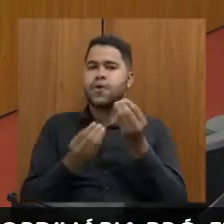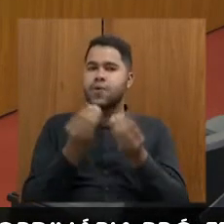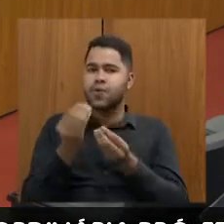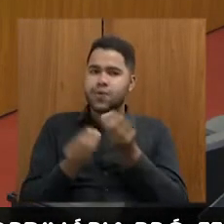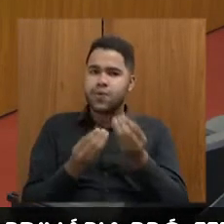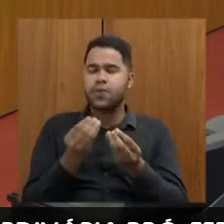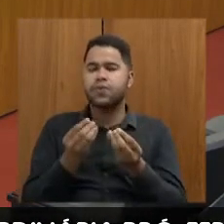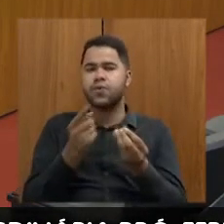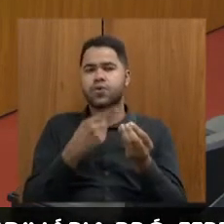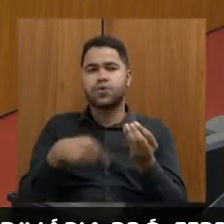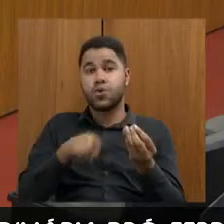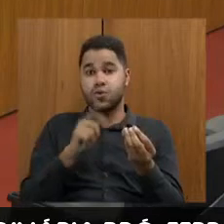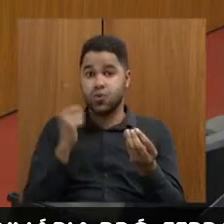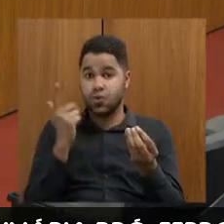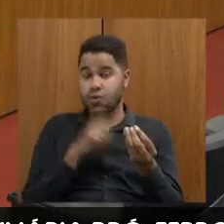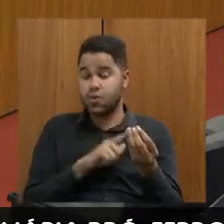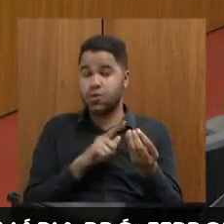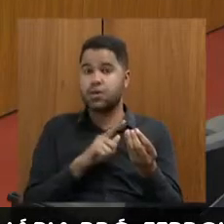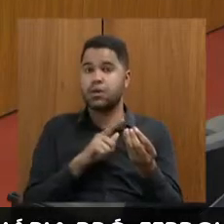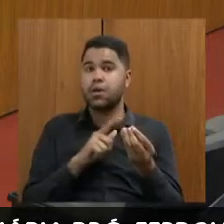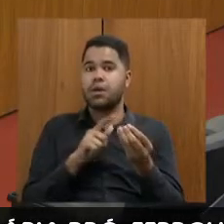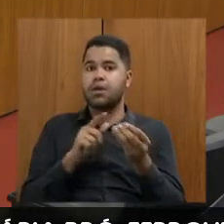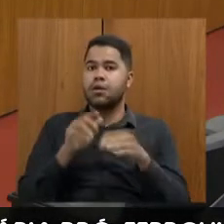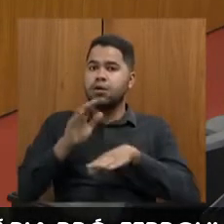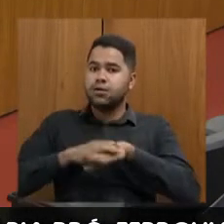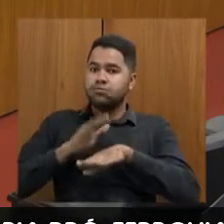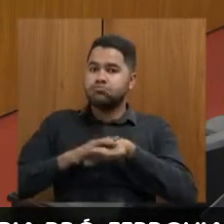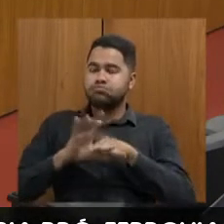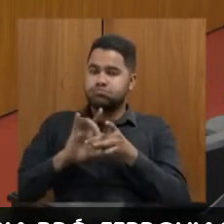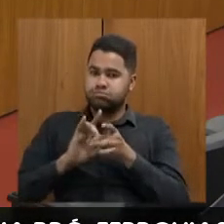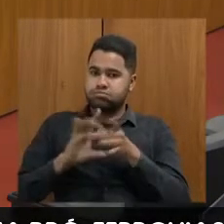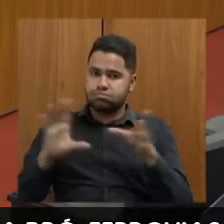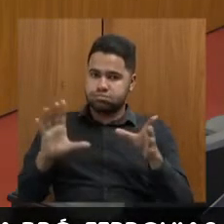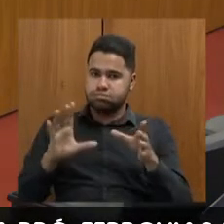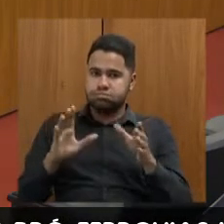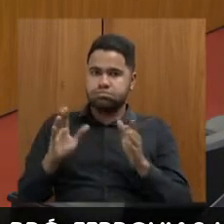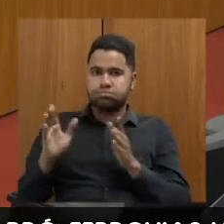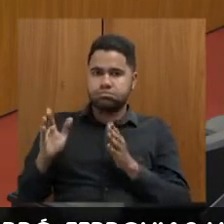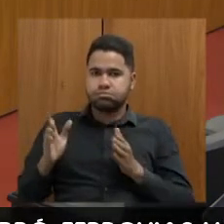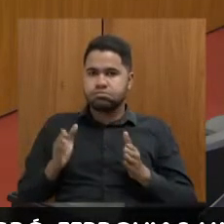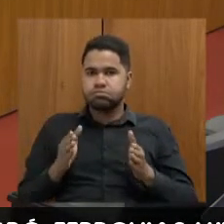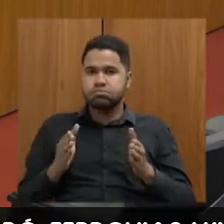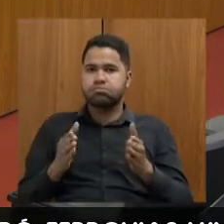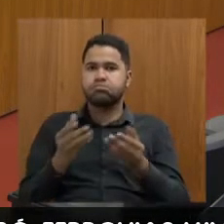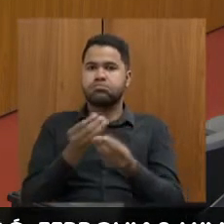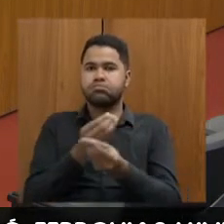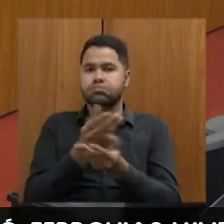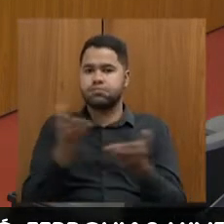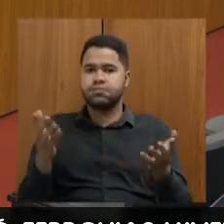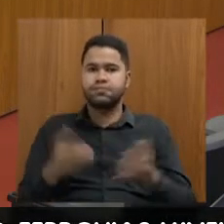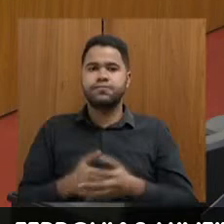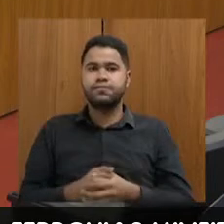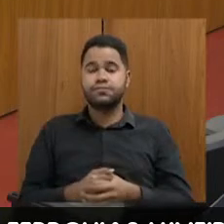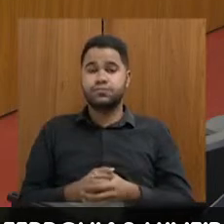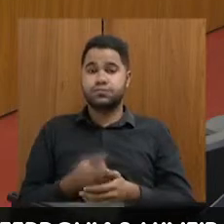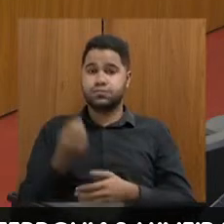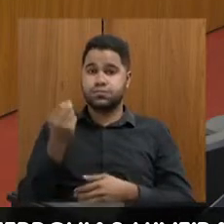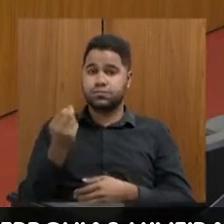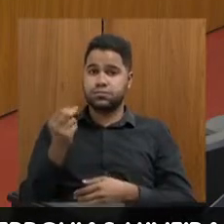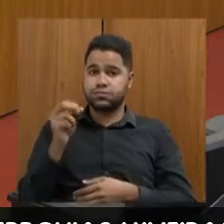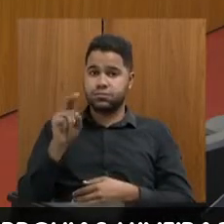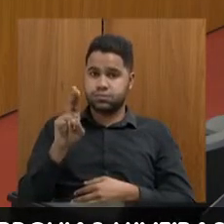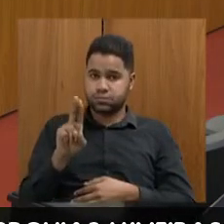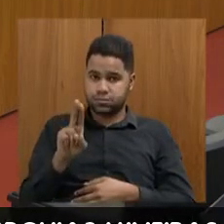autorizações para que a gente possa fazer autorização por ser um trecho concedido né ou